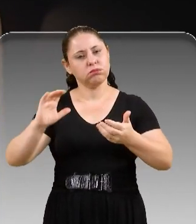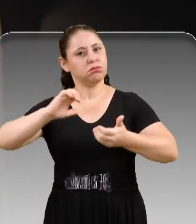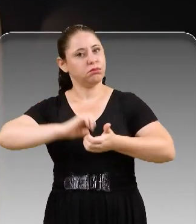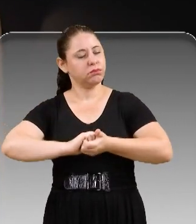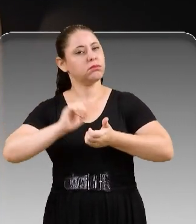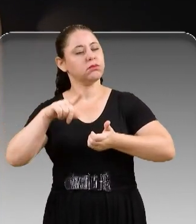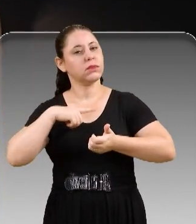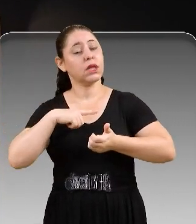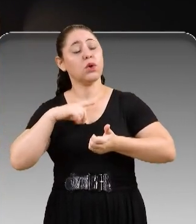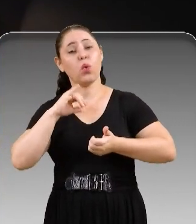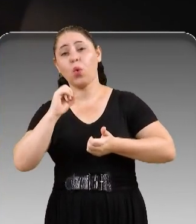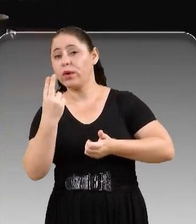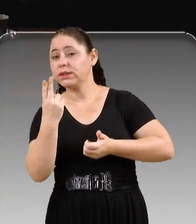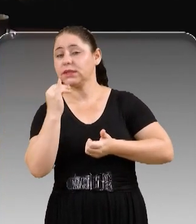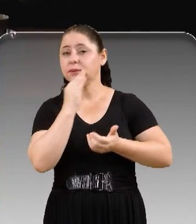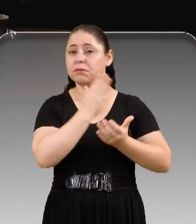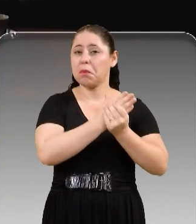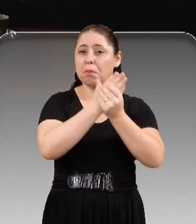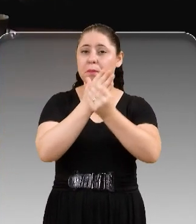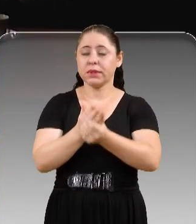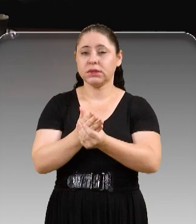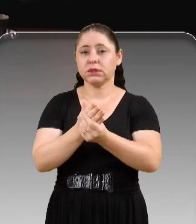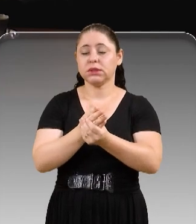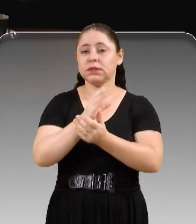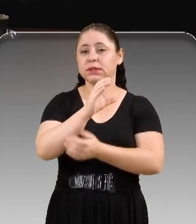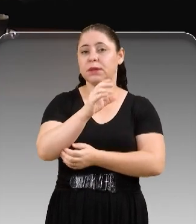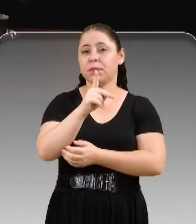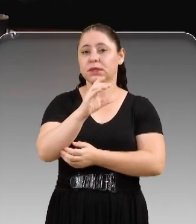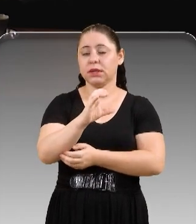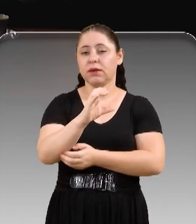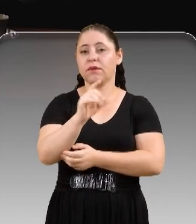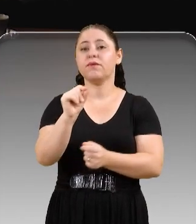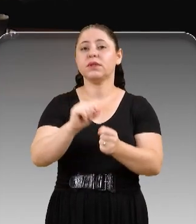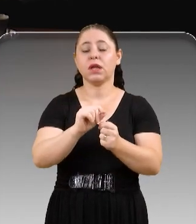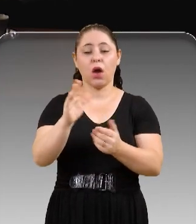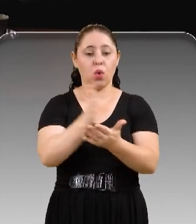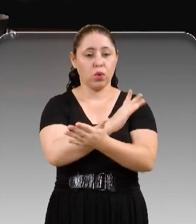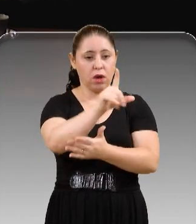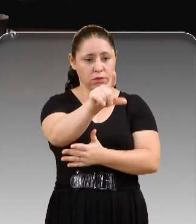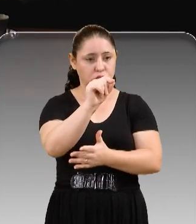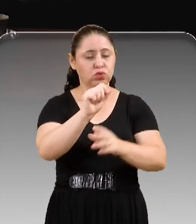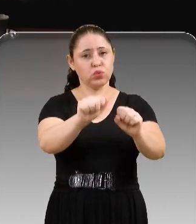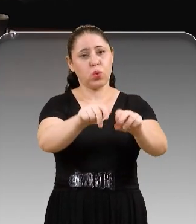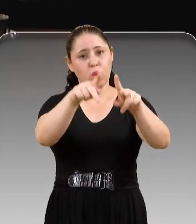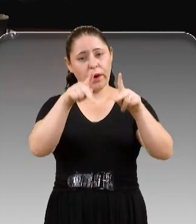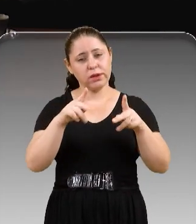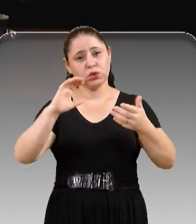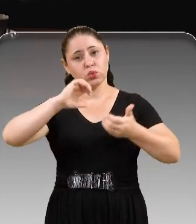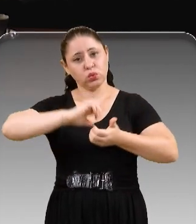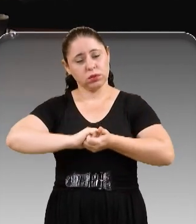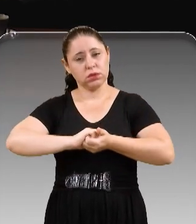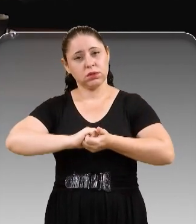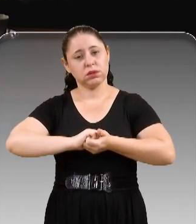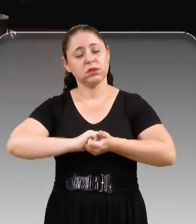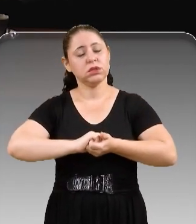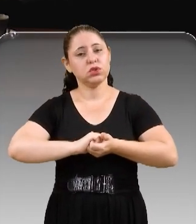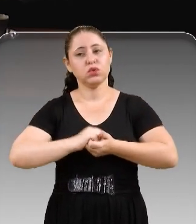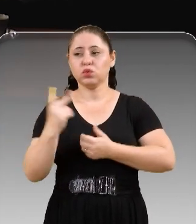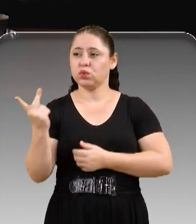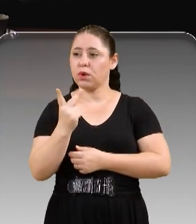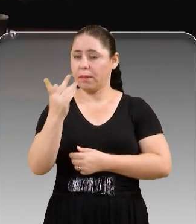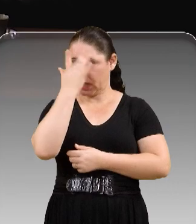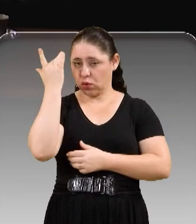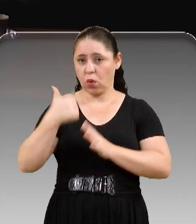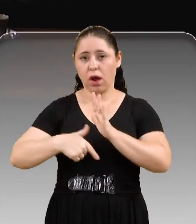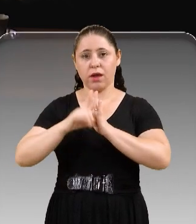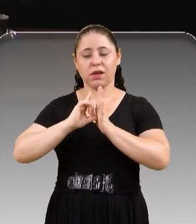ingressar em juízo. Ou se ingressado em juízo, o CPC adotou uma medida muito importante, designar já uma audiência